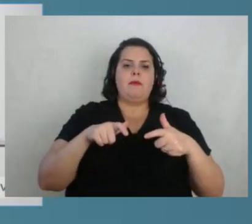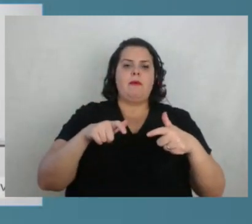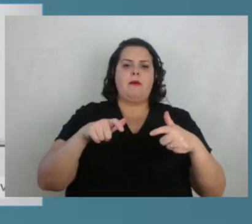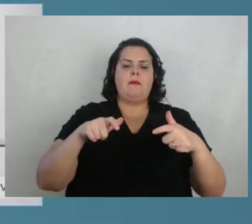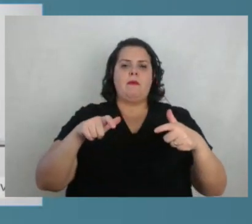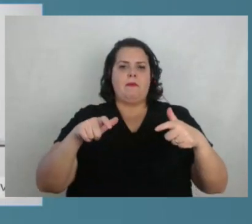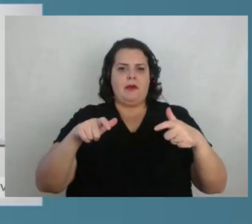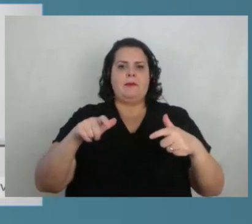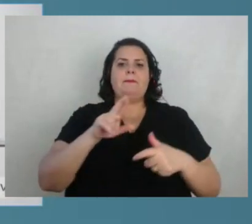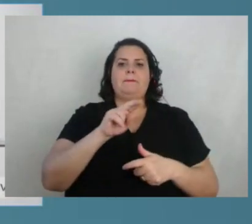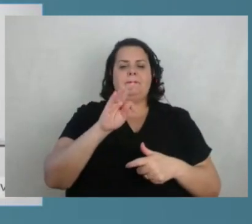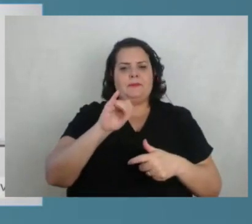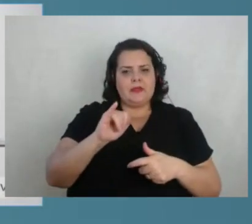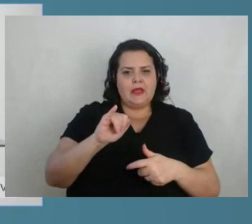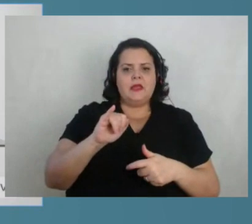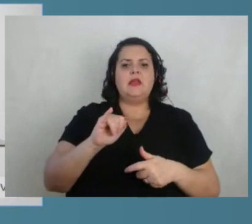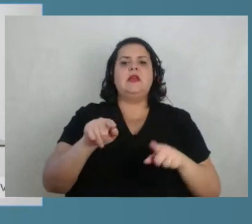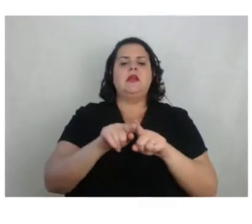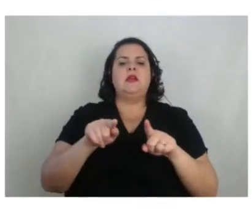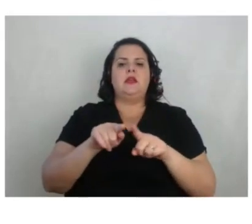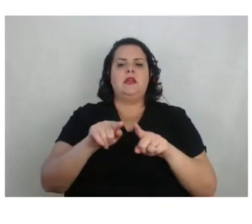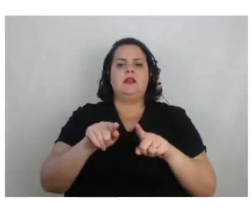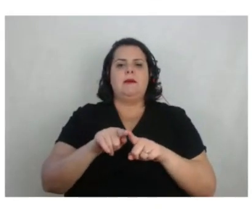e aqui de enfermaria.